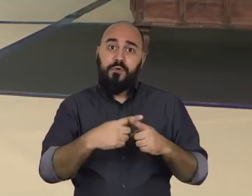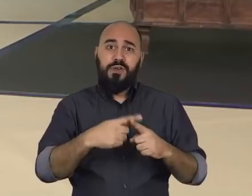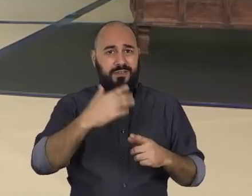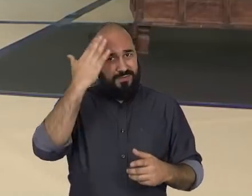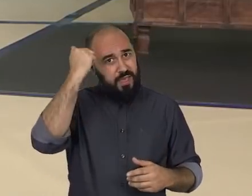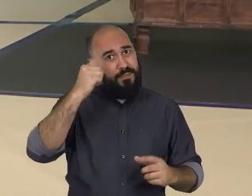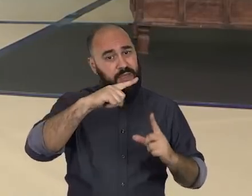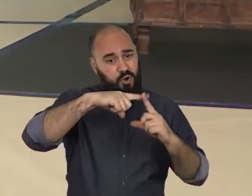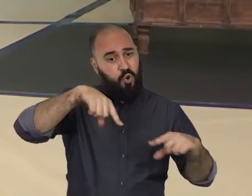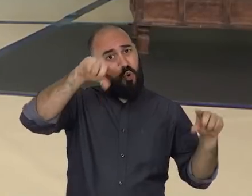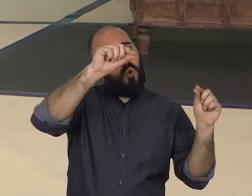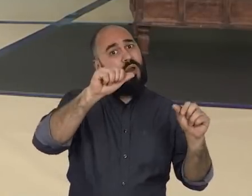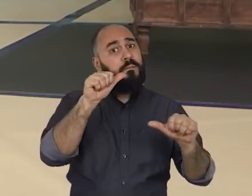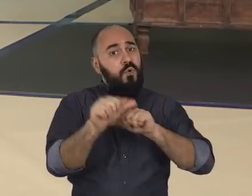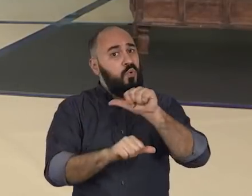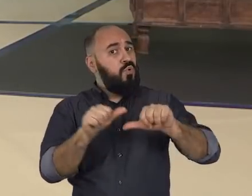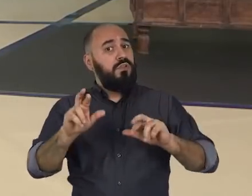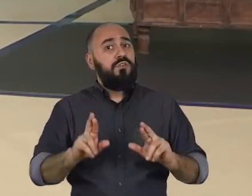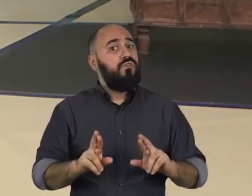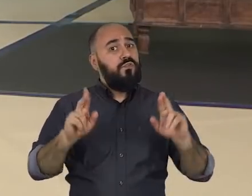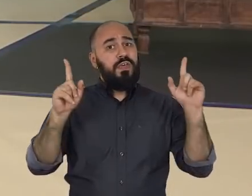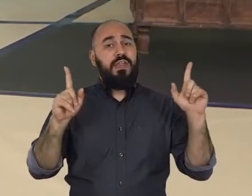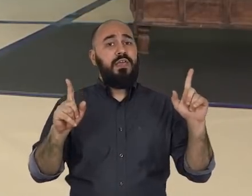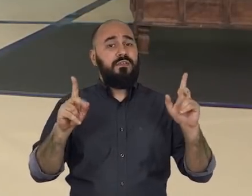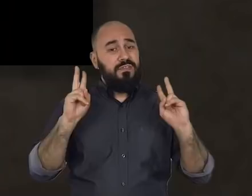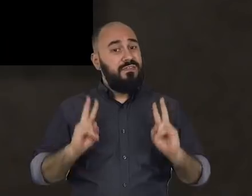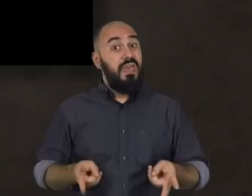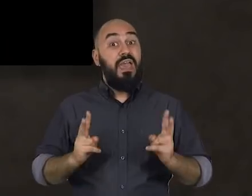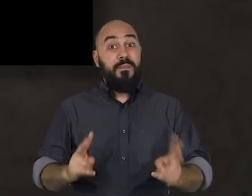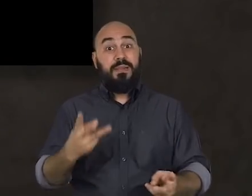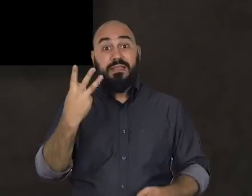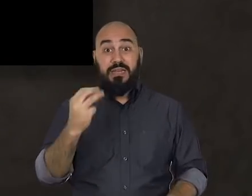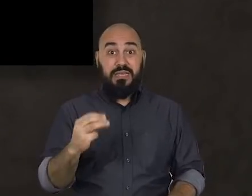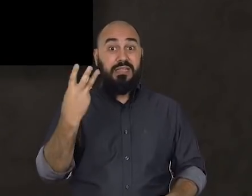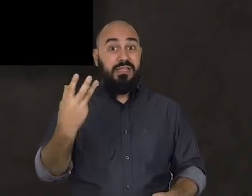sabe disso. Ela não acontece todo dia 30 de cada mês.